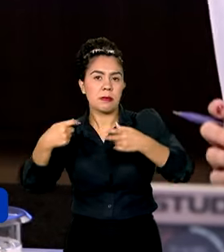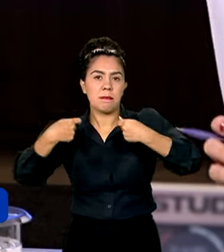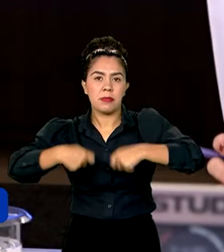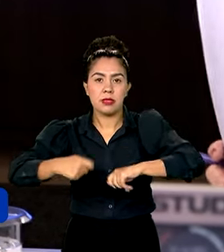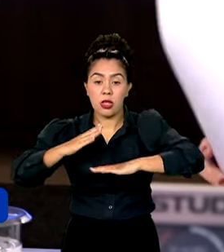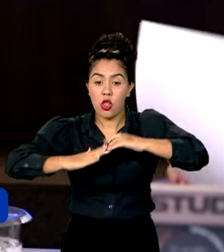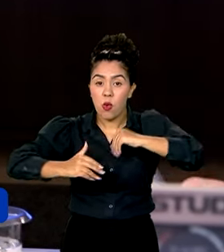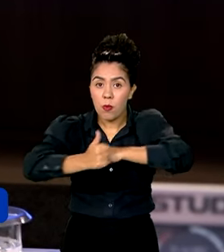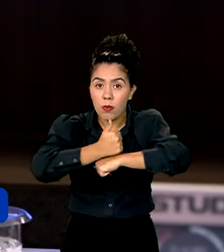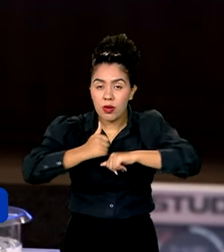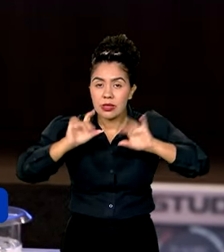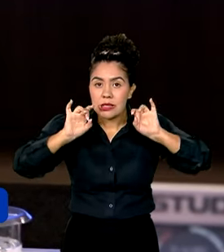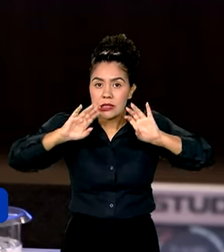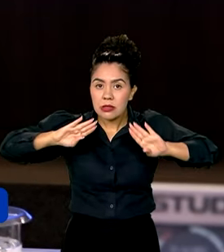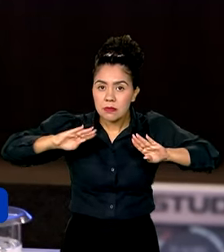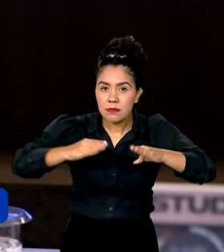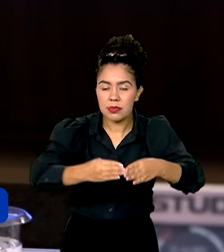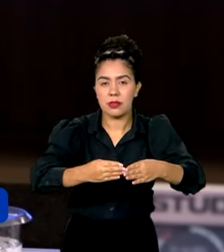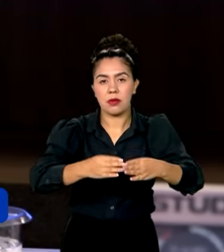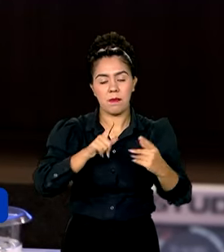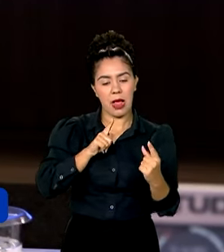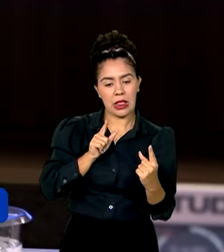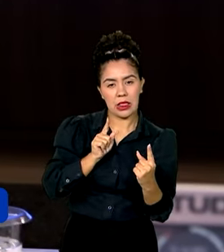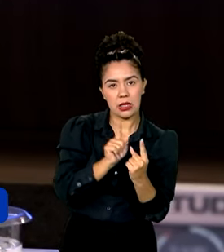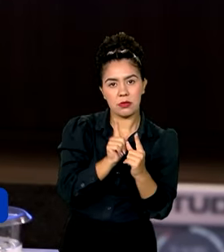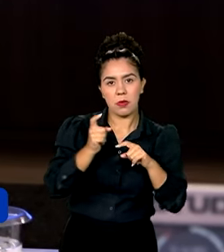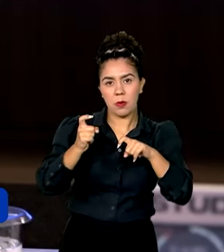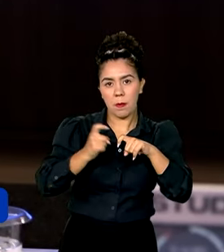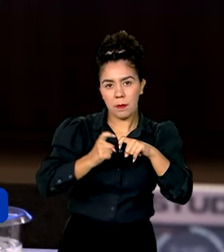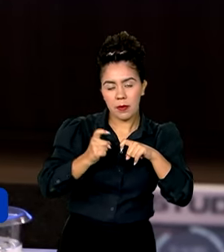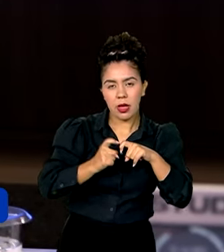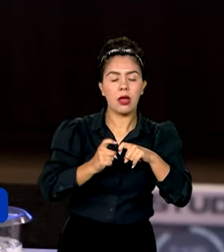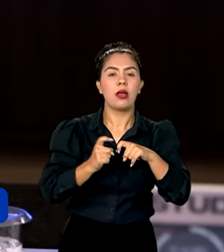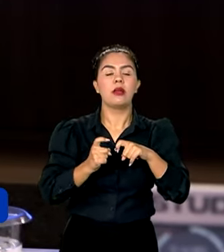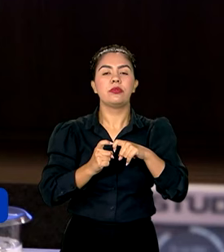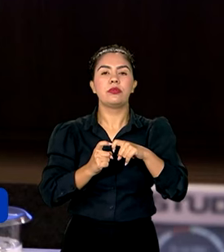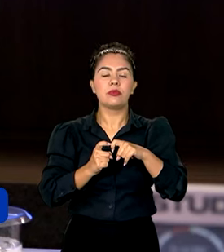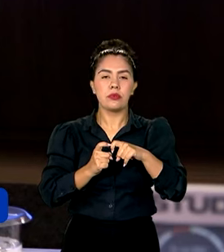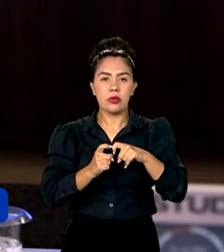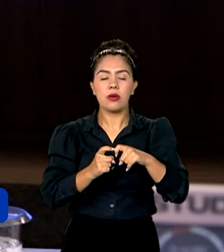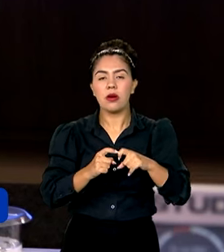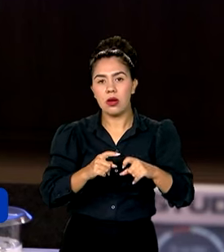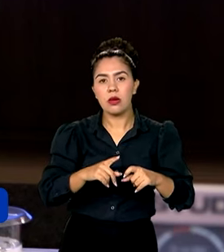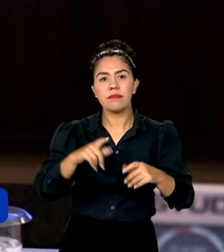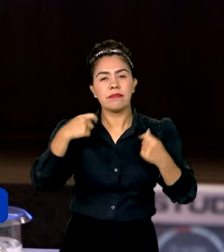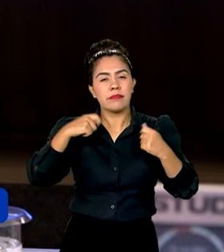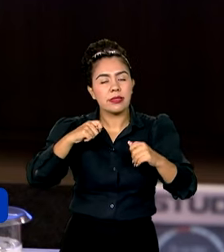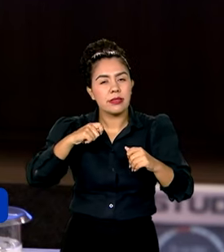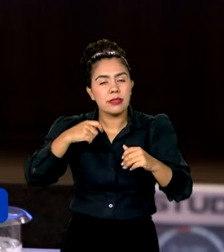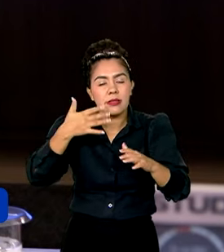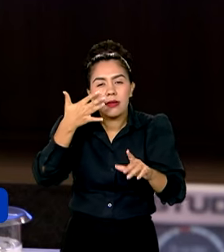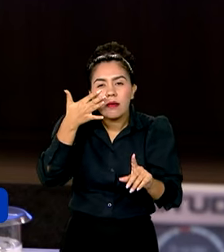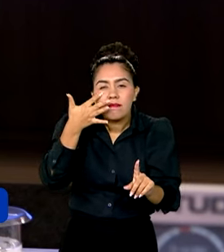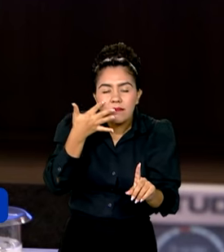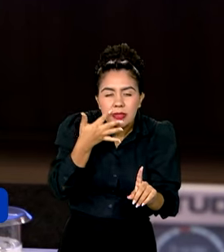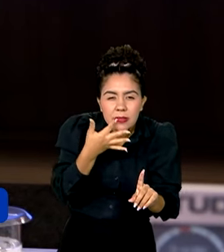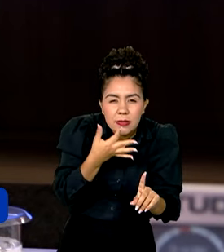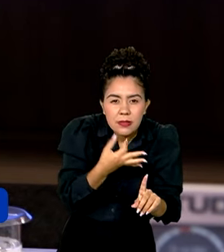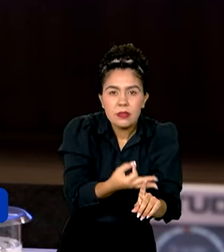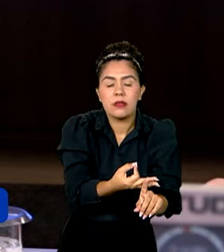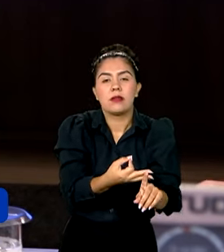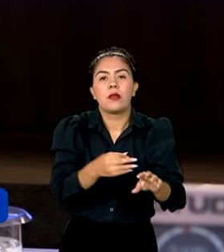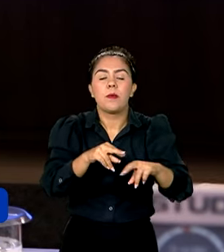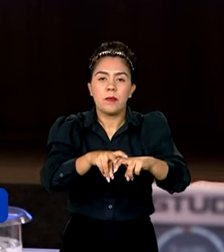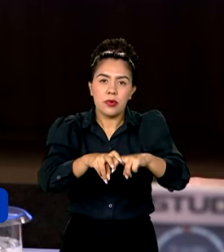e para consulta nós trabalhamos com a ideia de uma linha de todo cuidado e E para isso